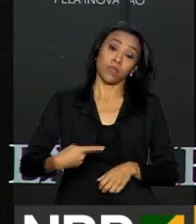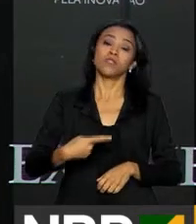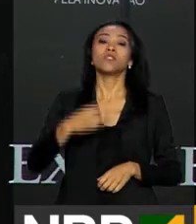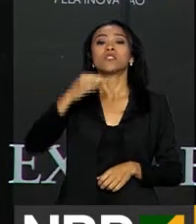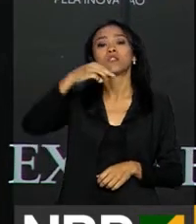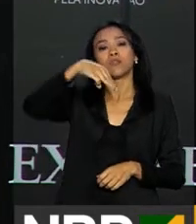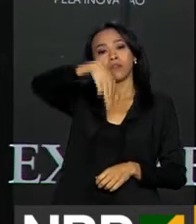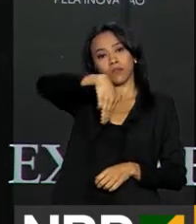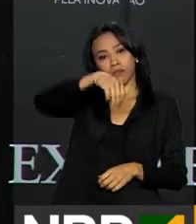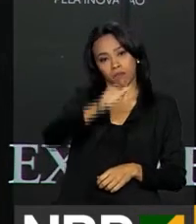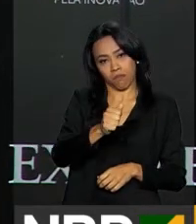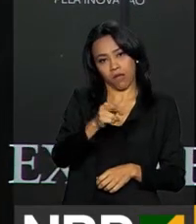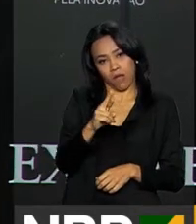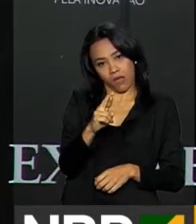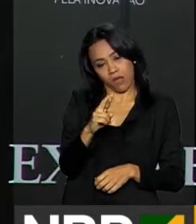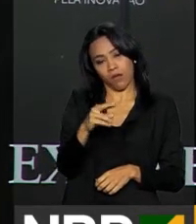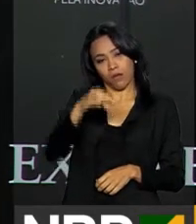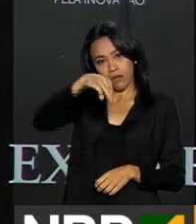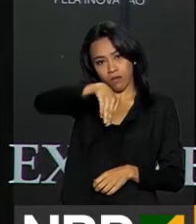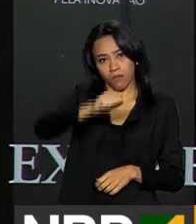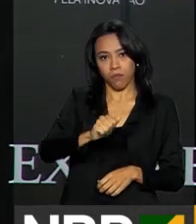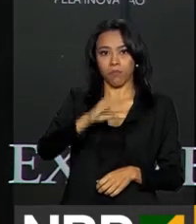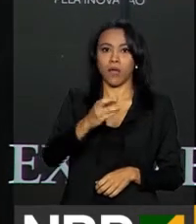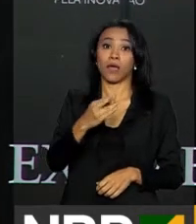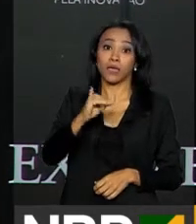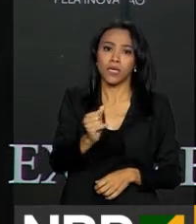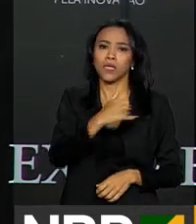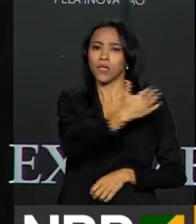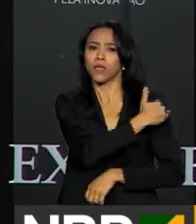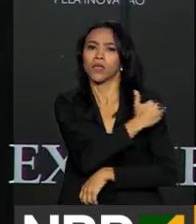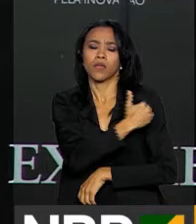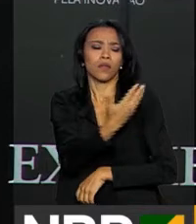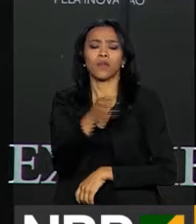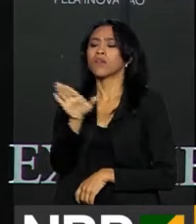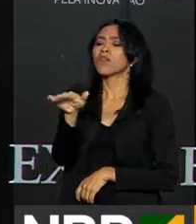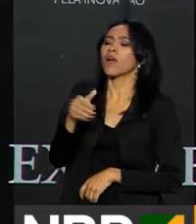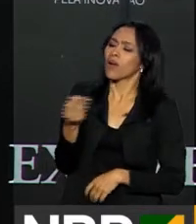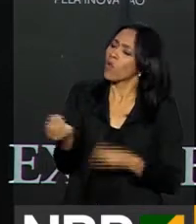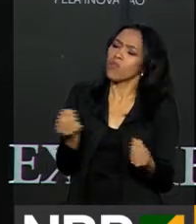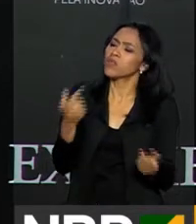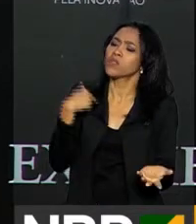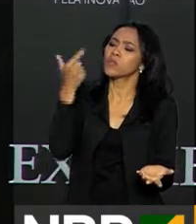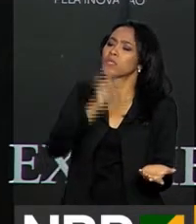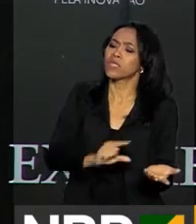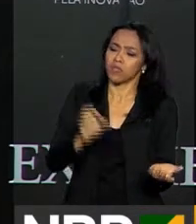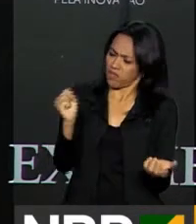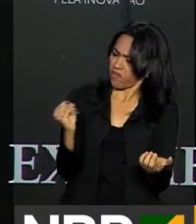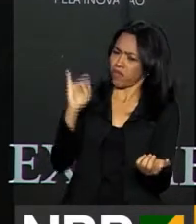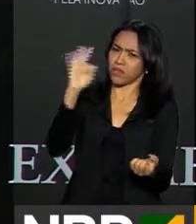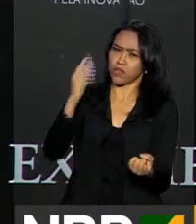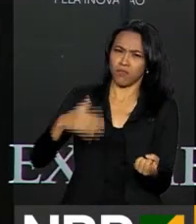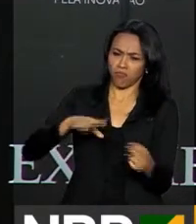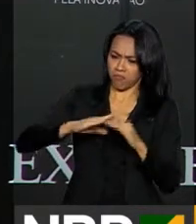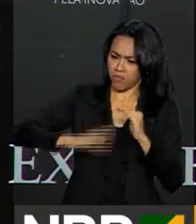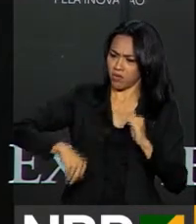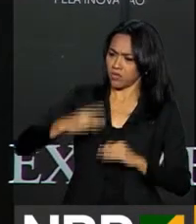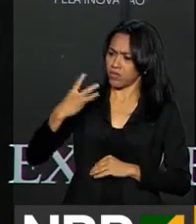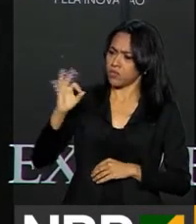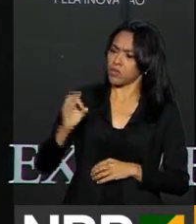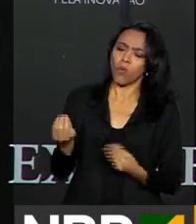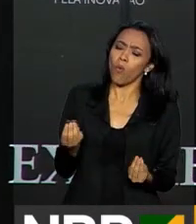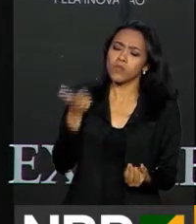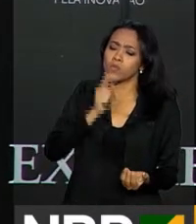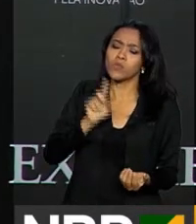exponencial do sistema latino-americano, me dizia: o Temer, vem cá, como é que você conseguiu lá, vocês conseguiram trazer a inflação para 3%, menos de 3%?